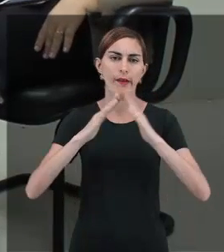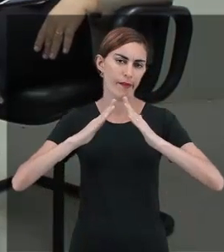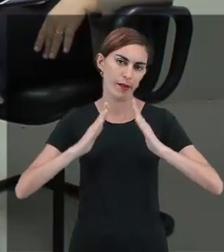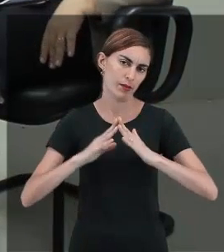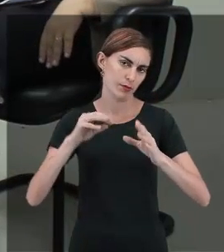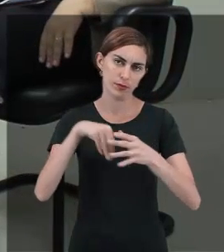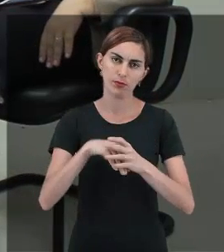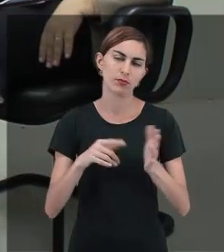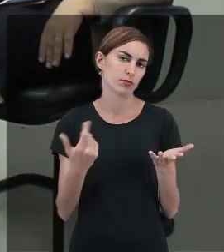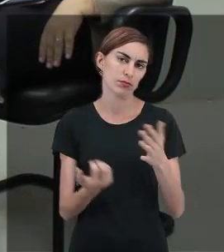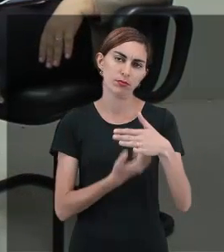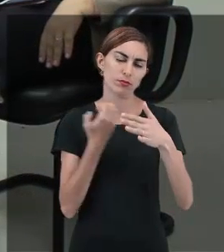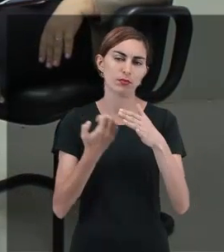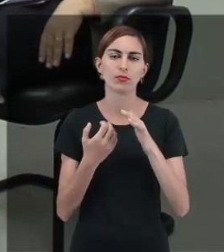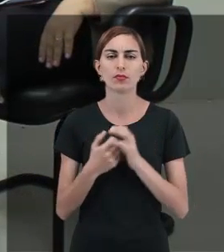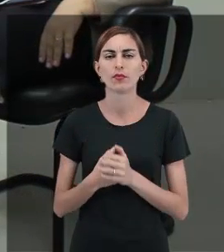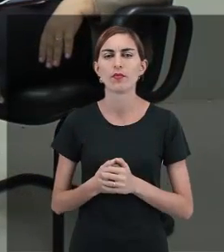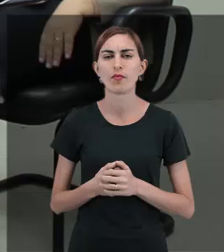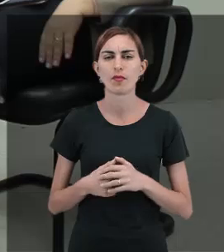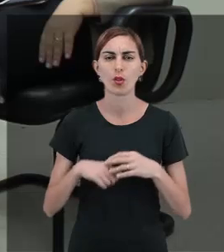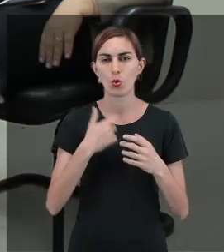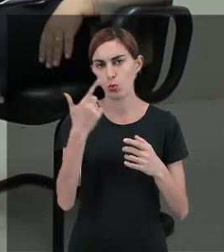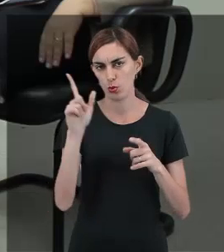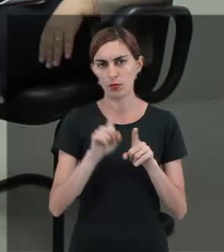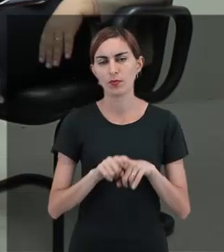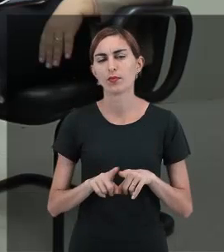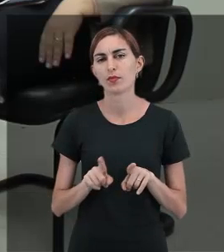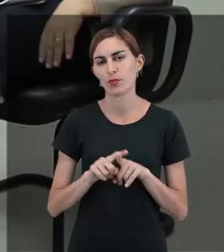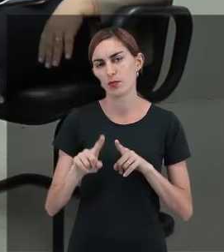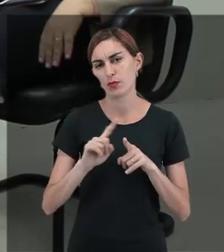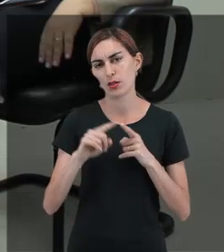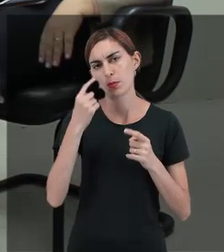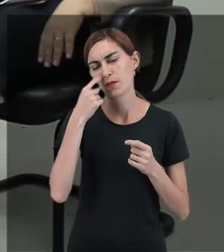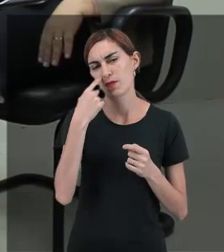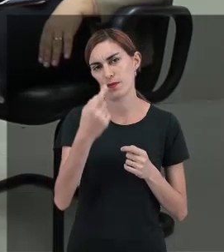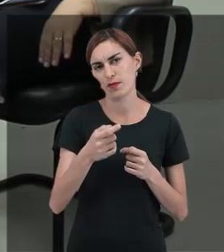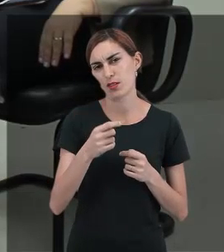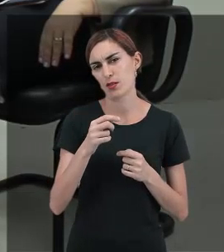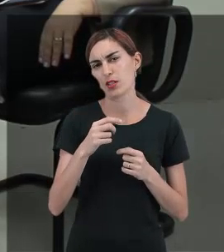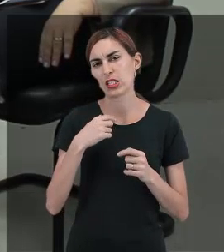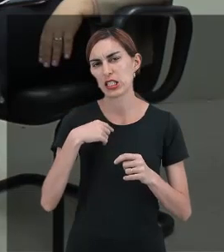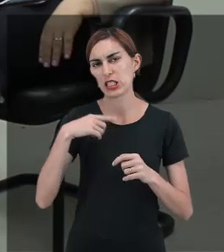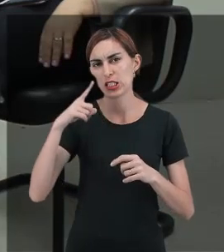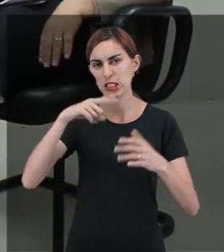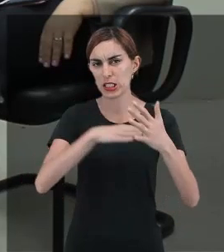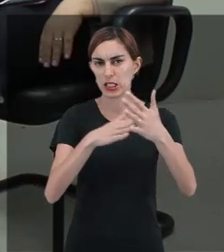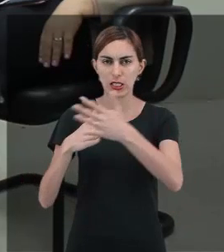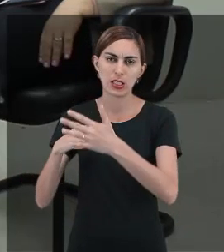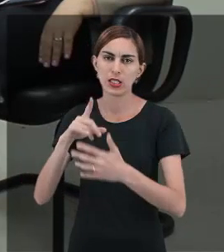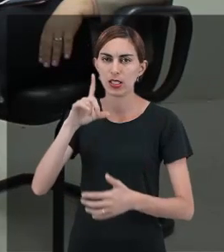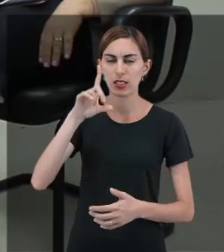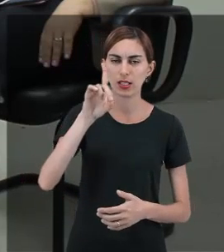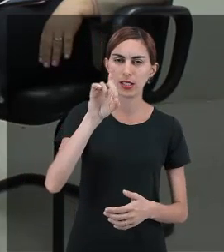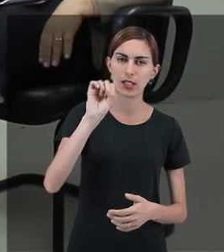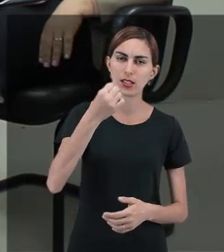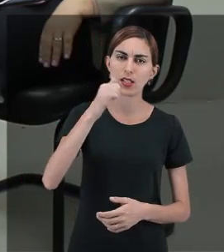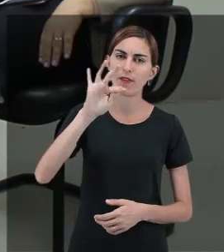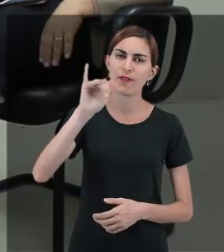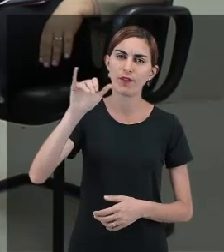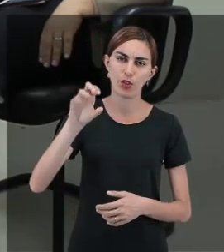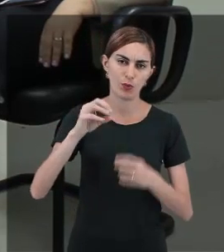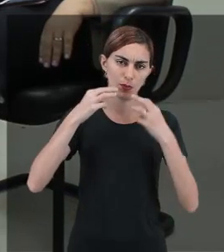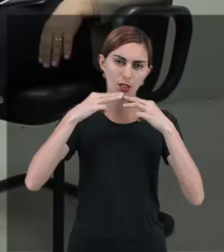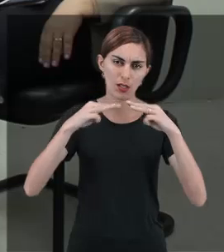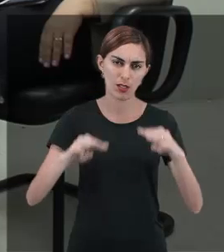domicílio. E o grande problema que nós precisamos trabalhar são os desafios de marketing. O primeiro desafio é ser lembrado,